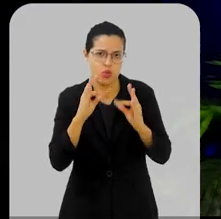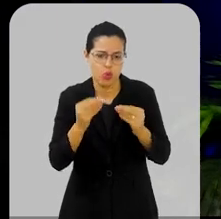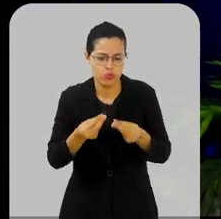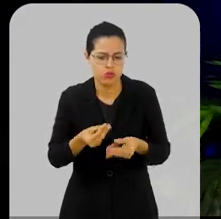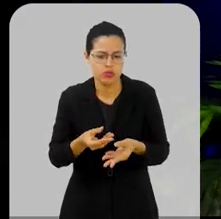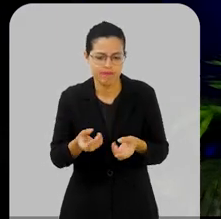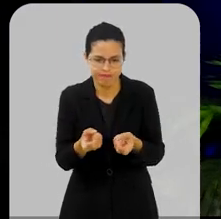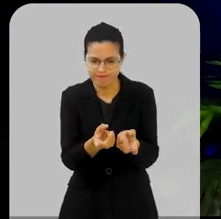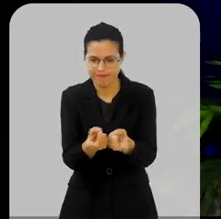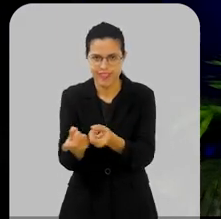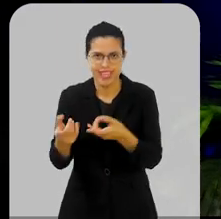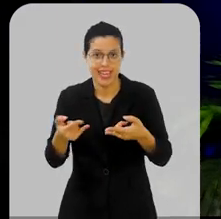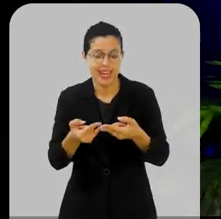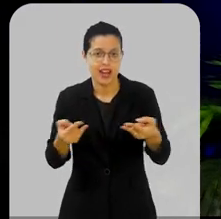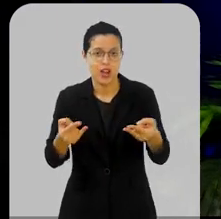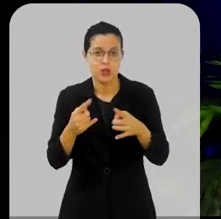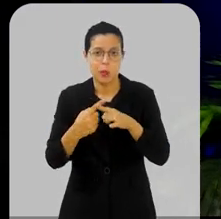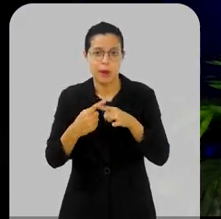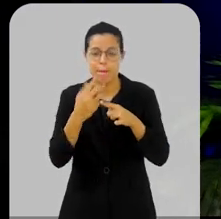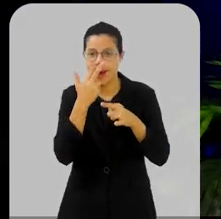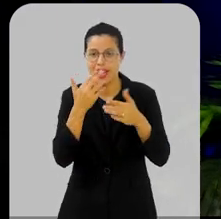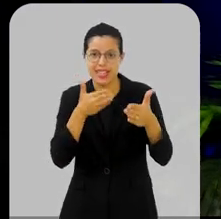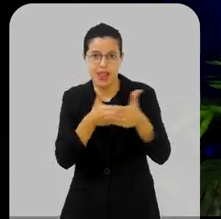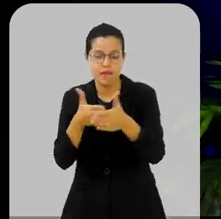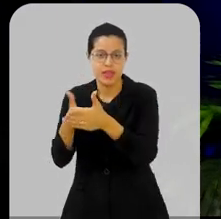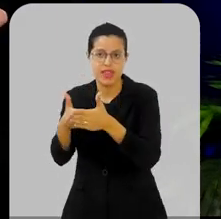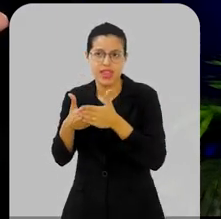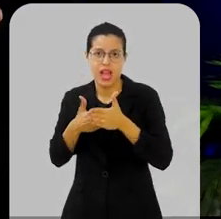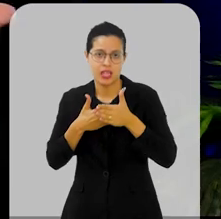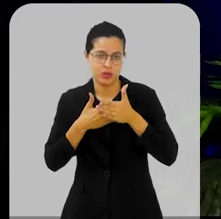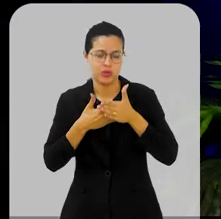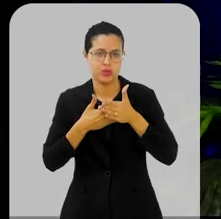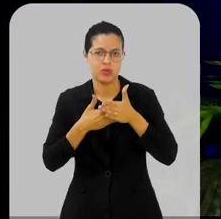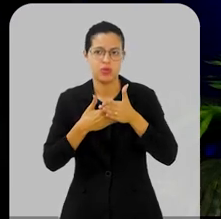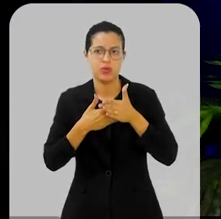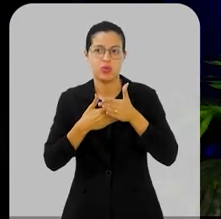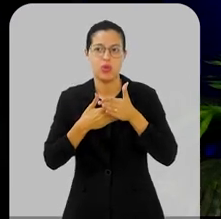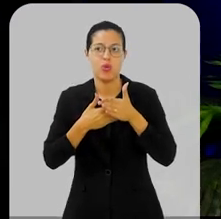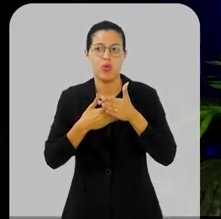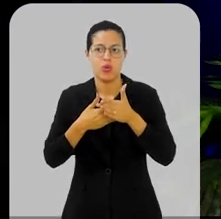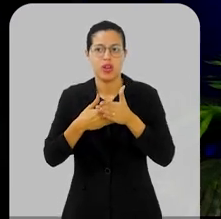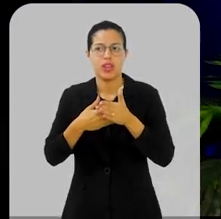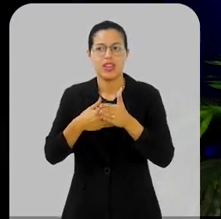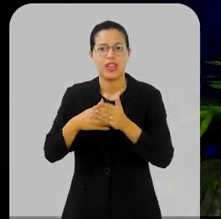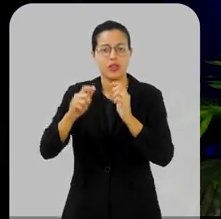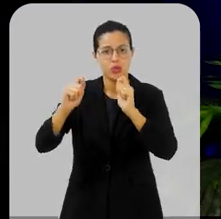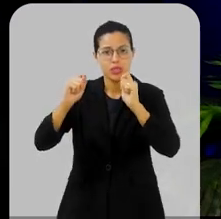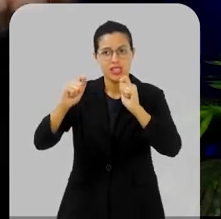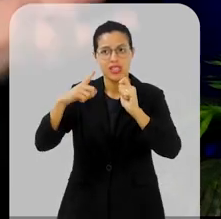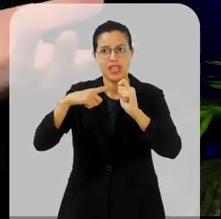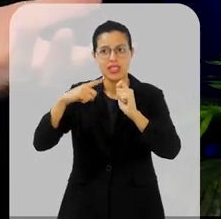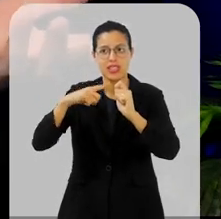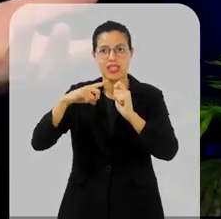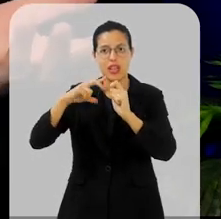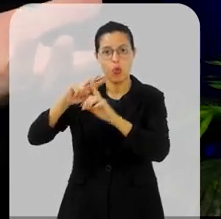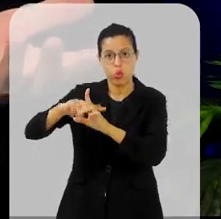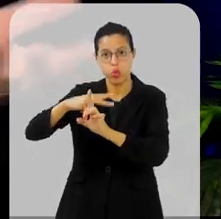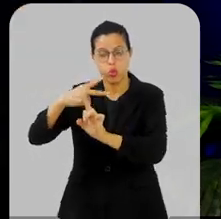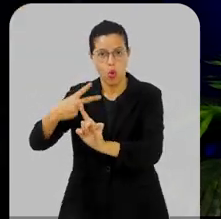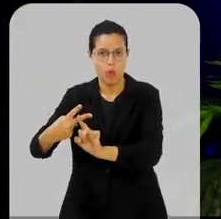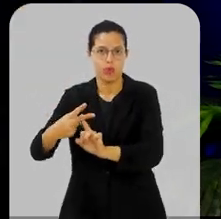está limitado o Maracanã, e se você vai para um estádio que a torcida vai ter o dobro dos lugares,